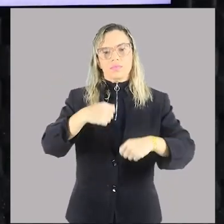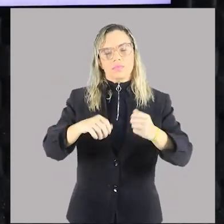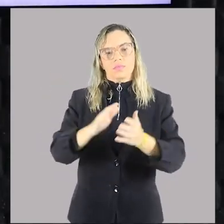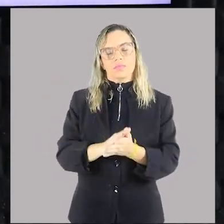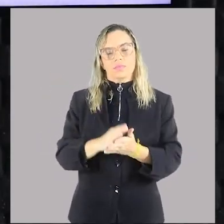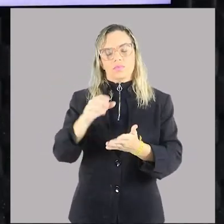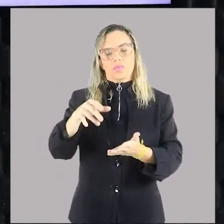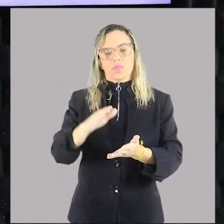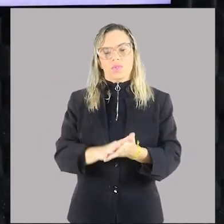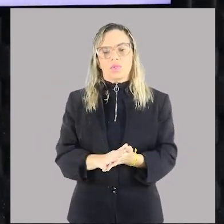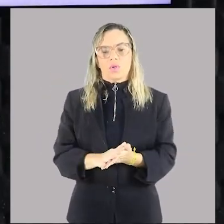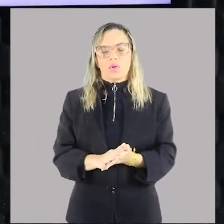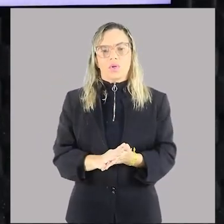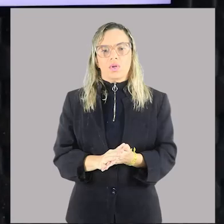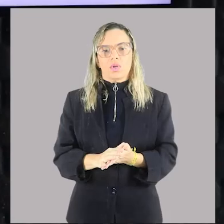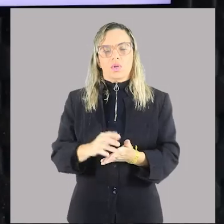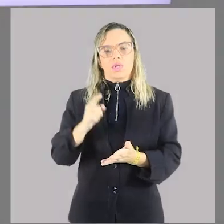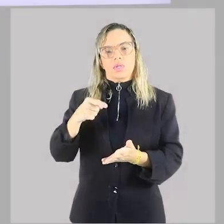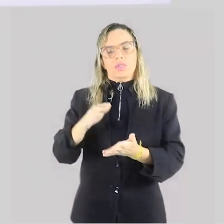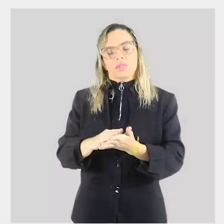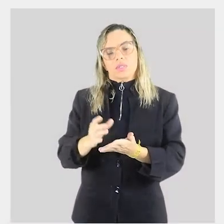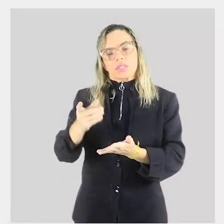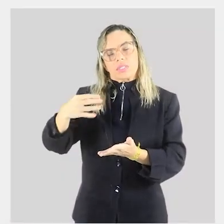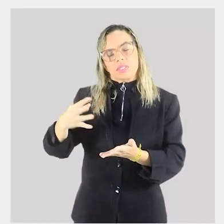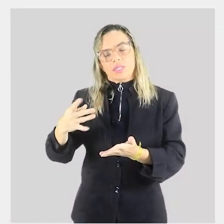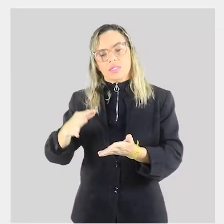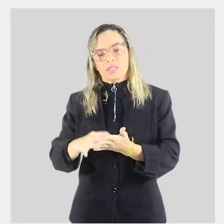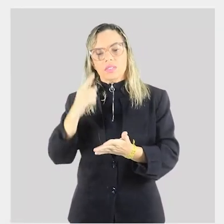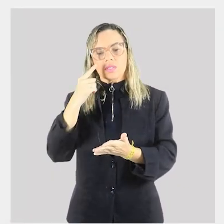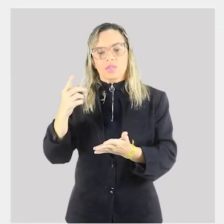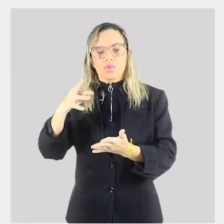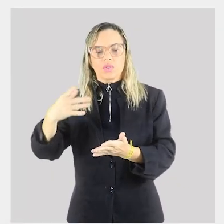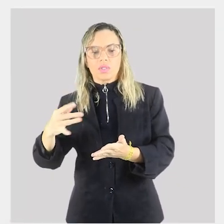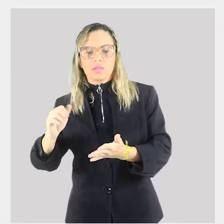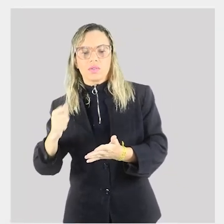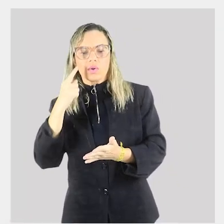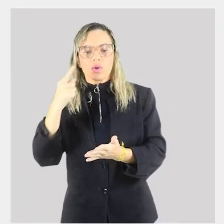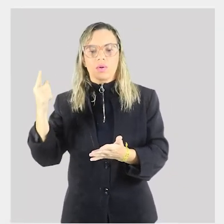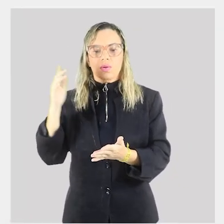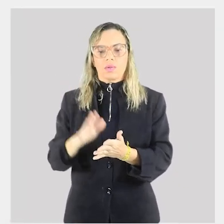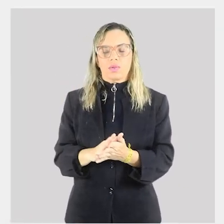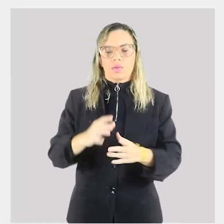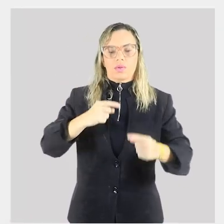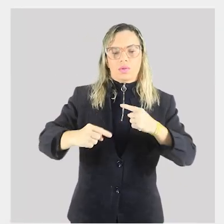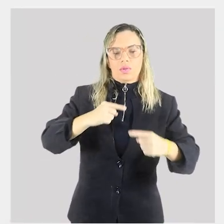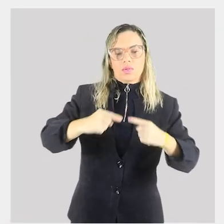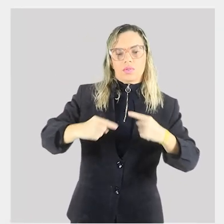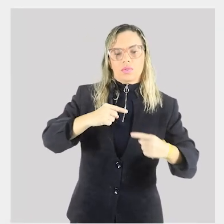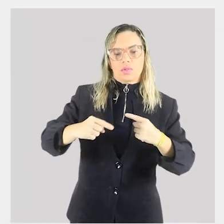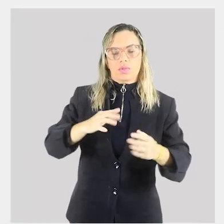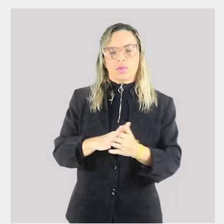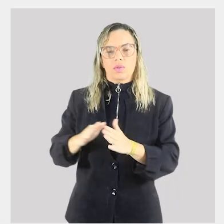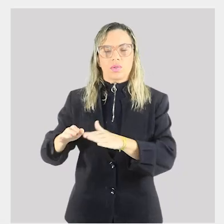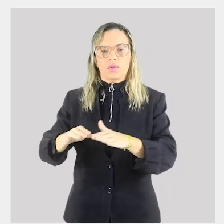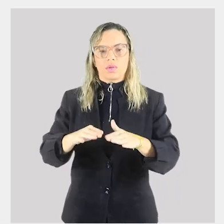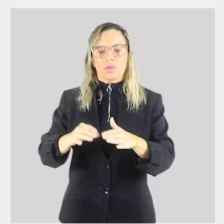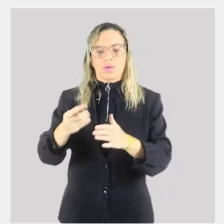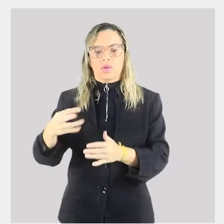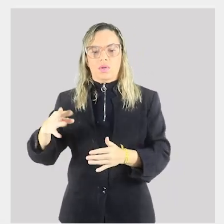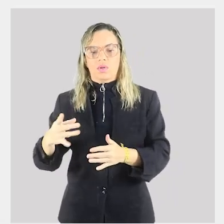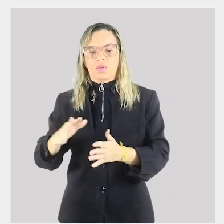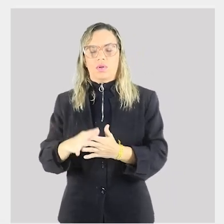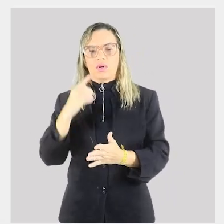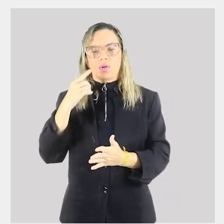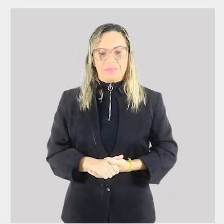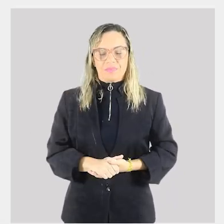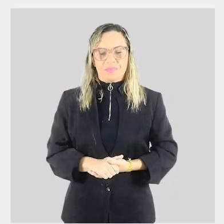direta, composta pelos entes políticos e seus respectivos órgãos. Esse é o núcleo da administração. Mas como eu já disse e repito, porque isso pode